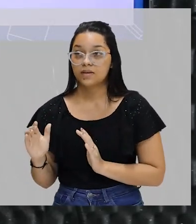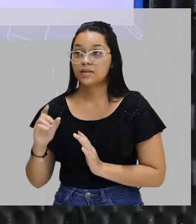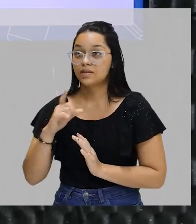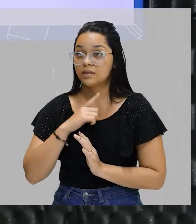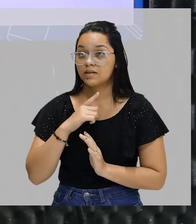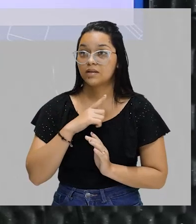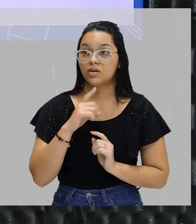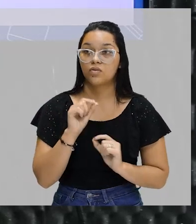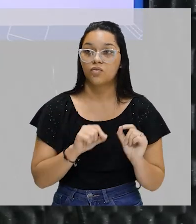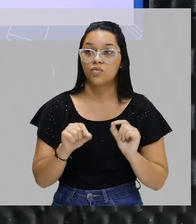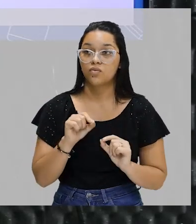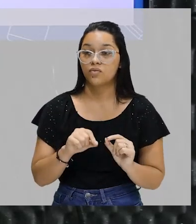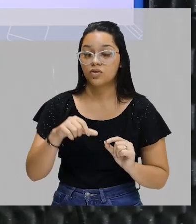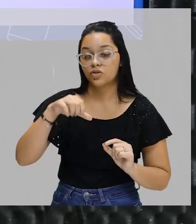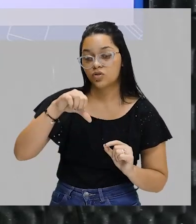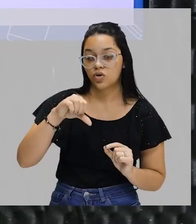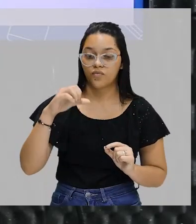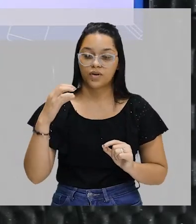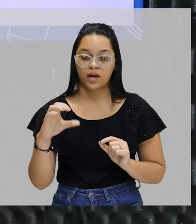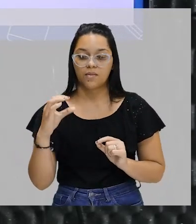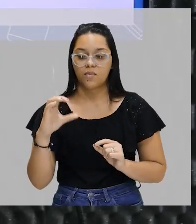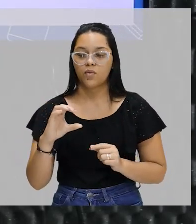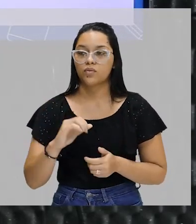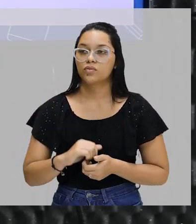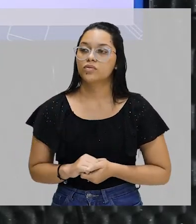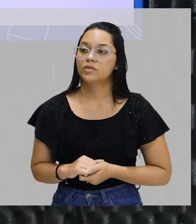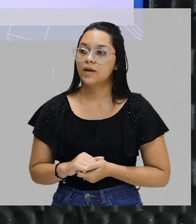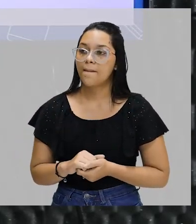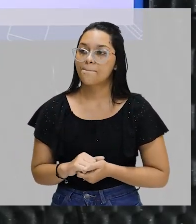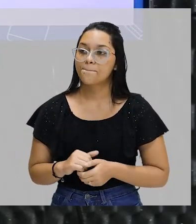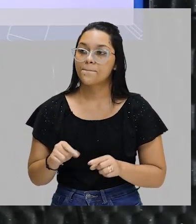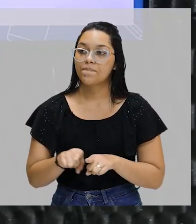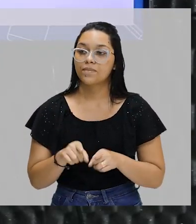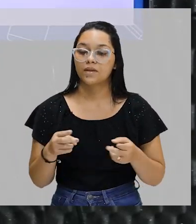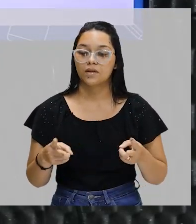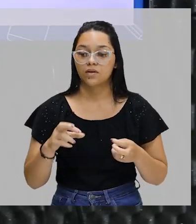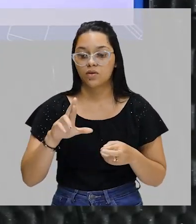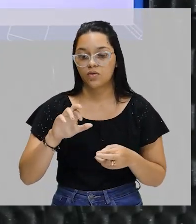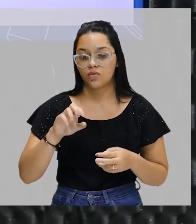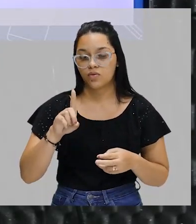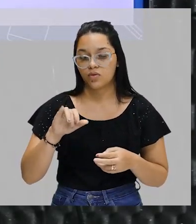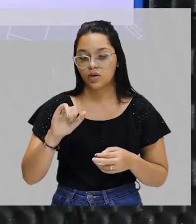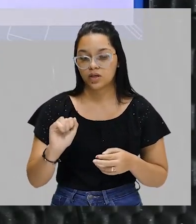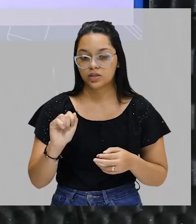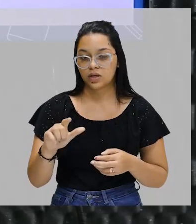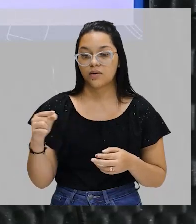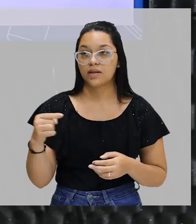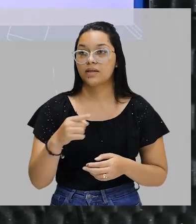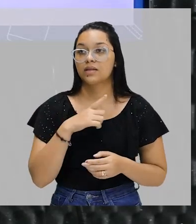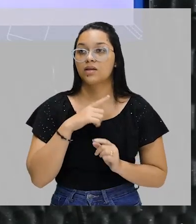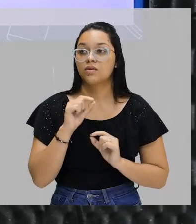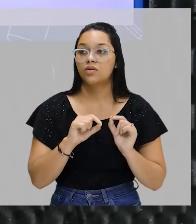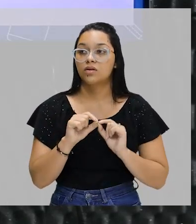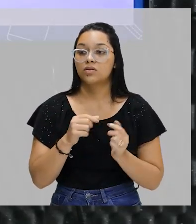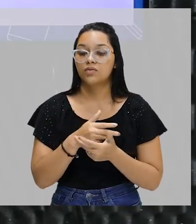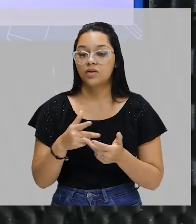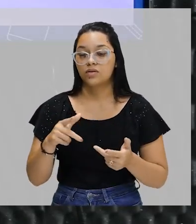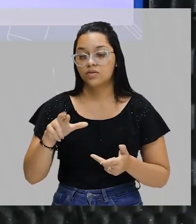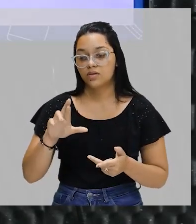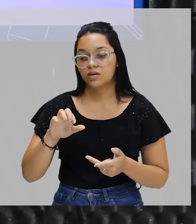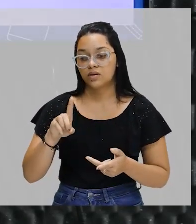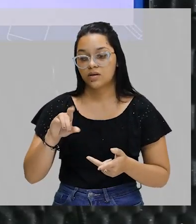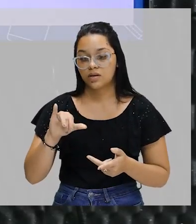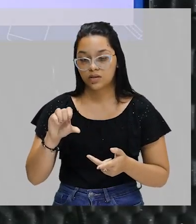tenho uma sequência de 9 carbonos. Identificar o radical. Aqui, no caso, são os